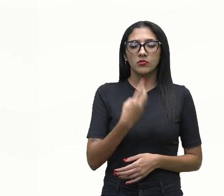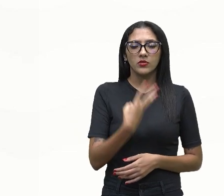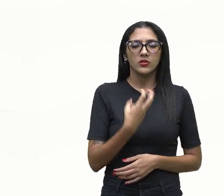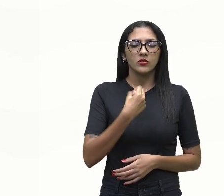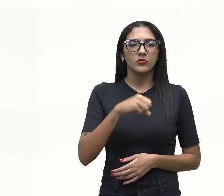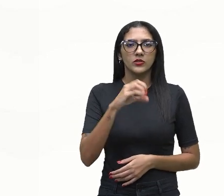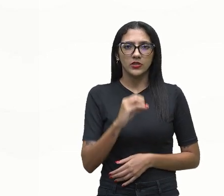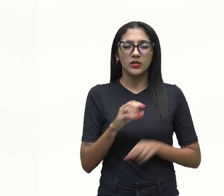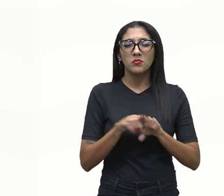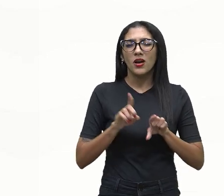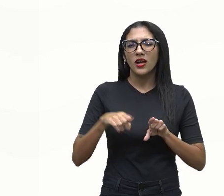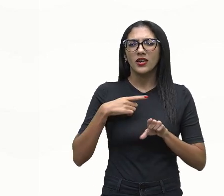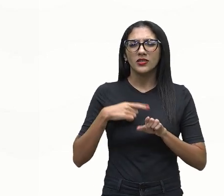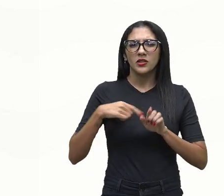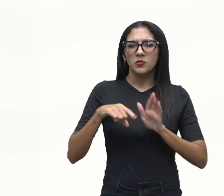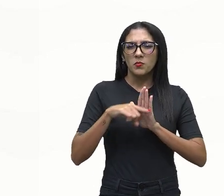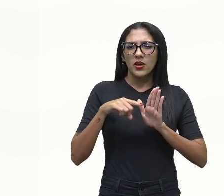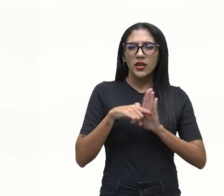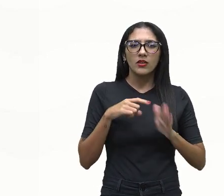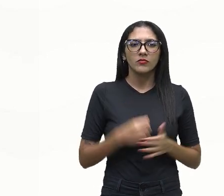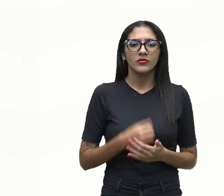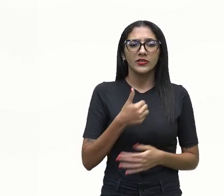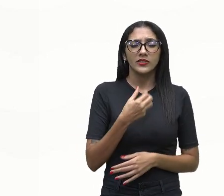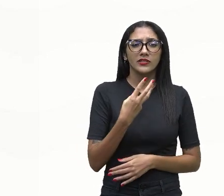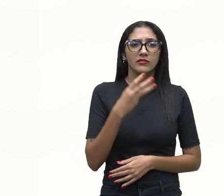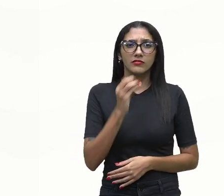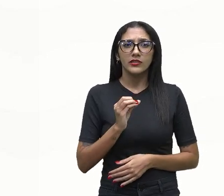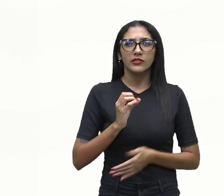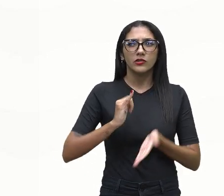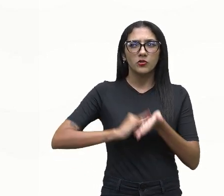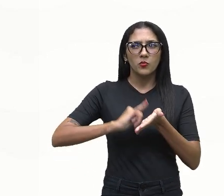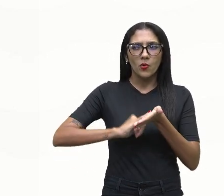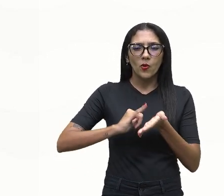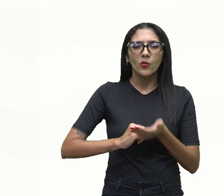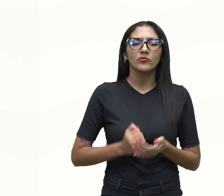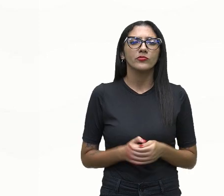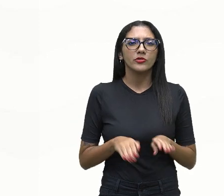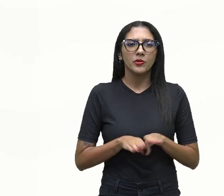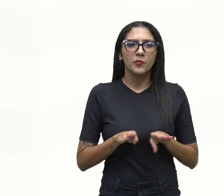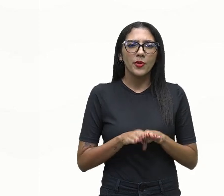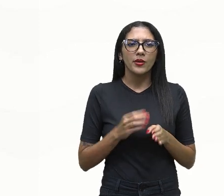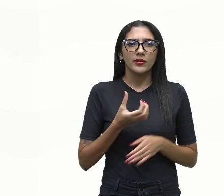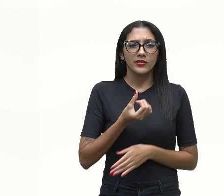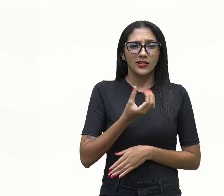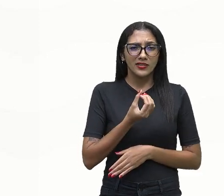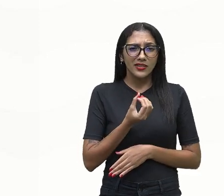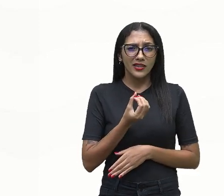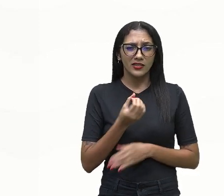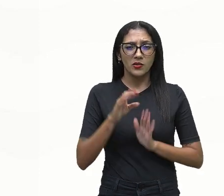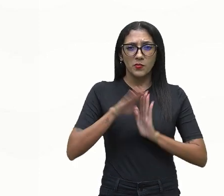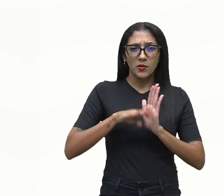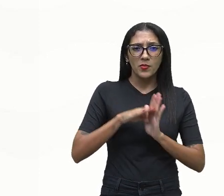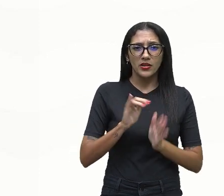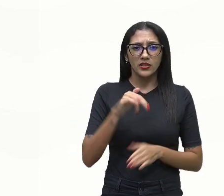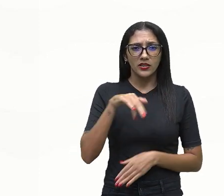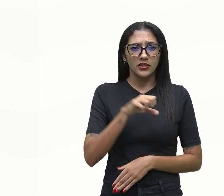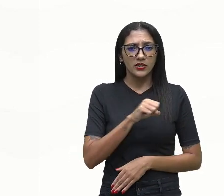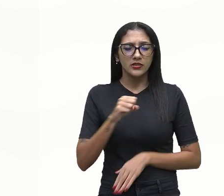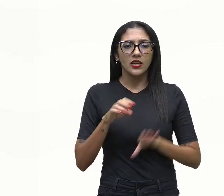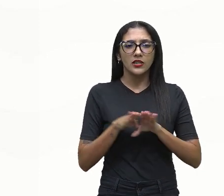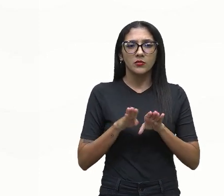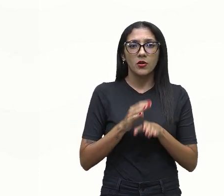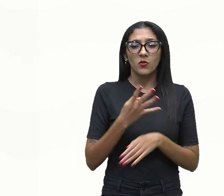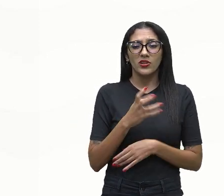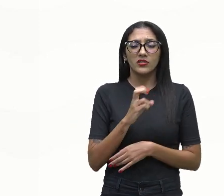descontado R$ 130 de imposto, R$ 60 de INSS e R$ 45 de vale